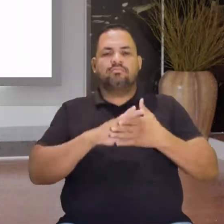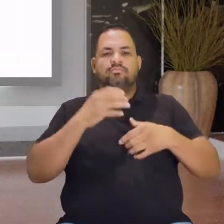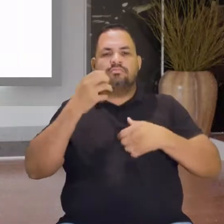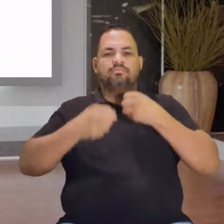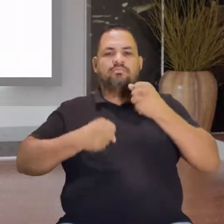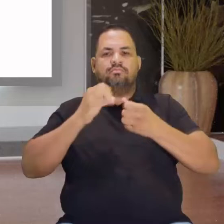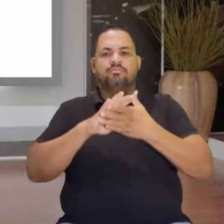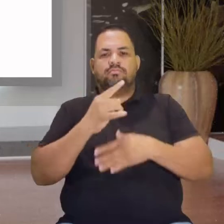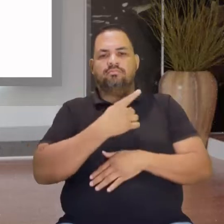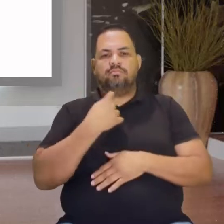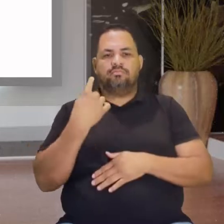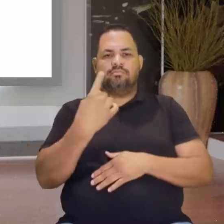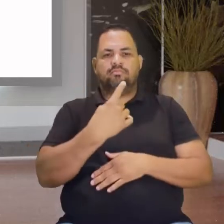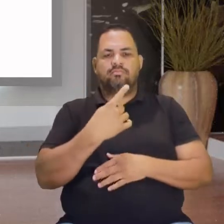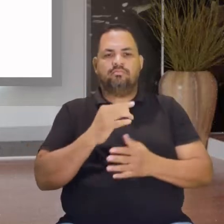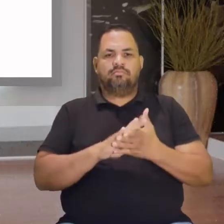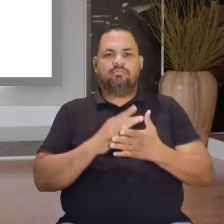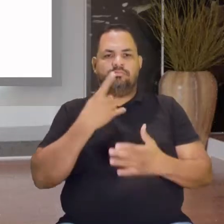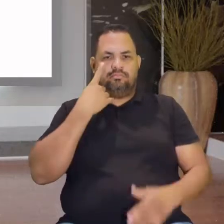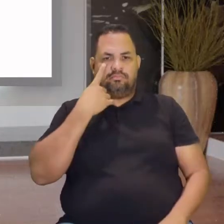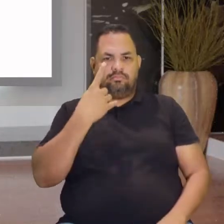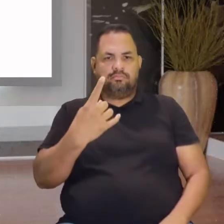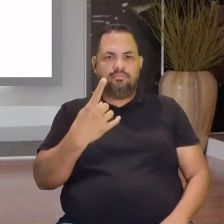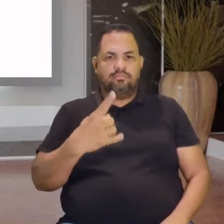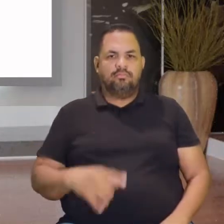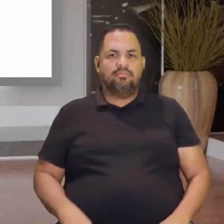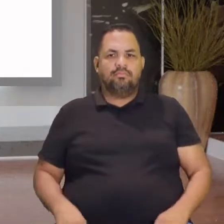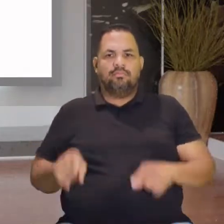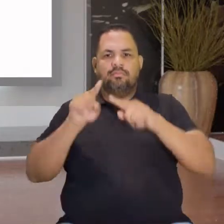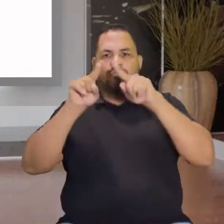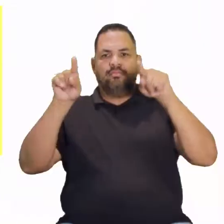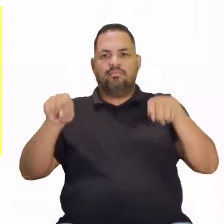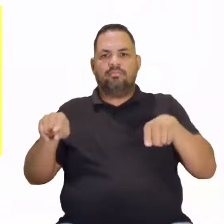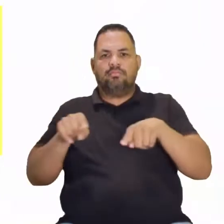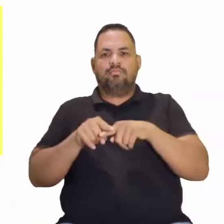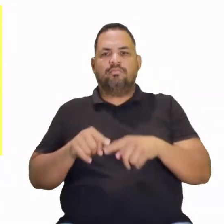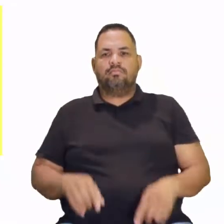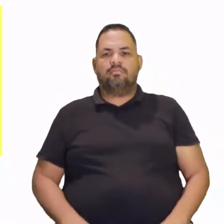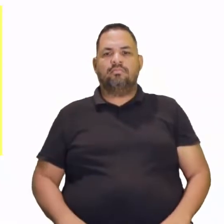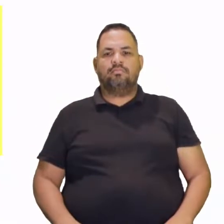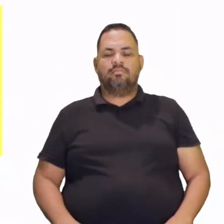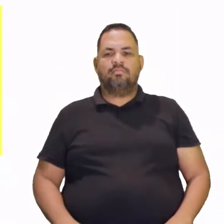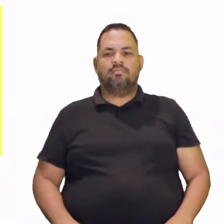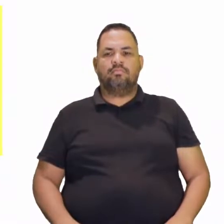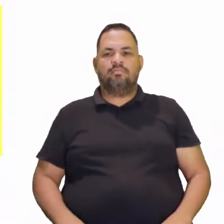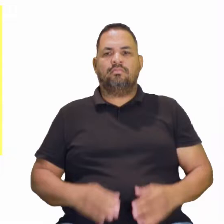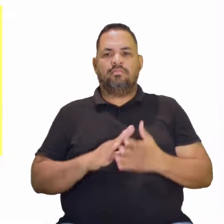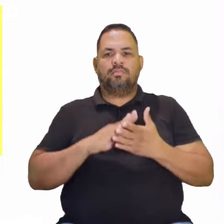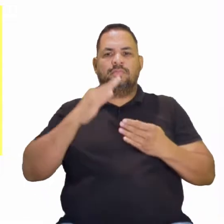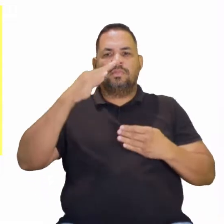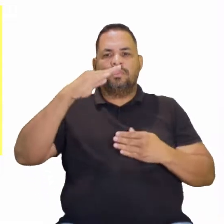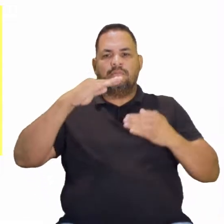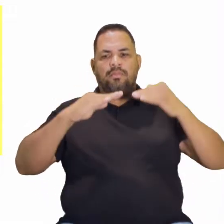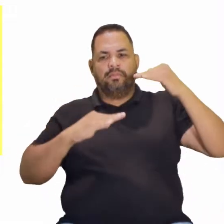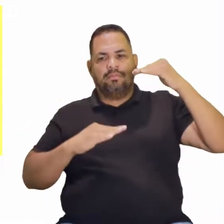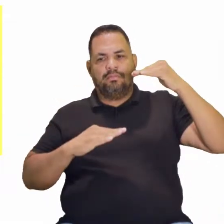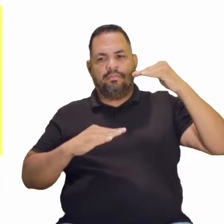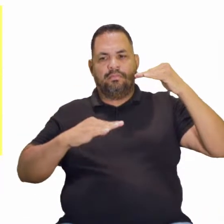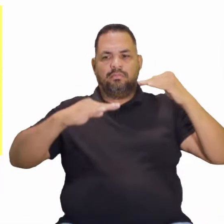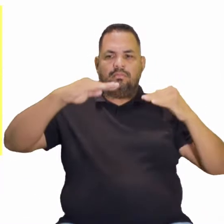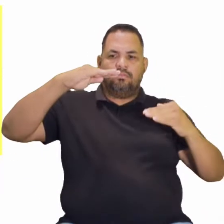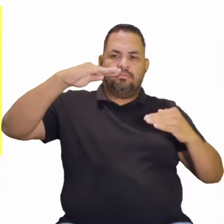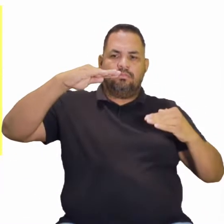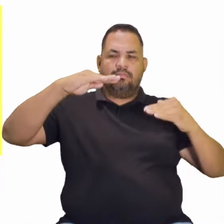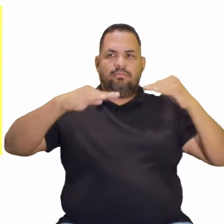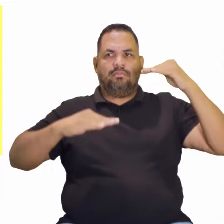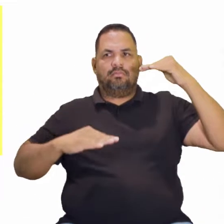esse entorno aí, vocês estão vendo ali no quadro ali do lado ali, que é uma espécie de gangorra, né, De um lado